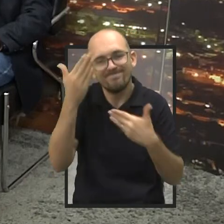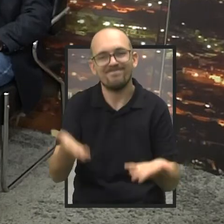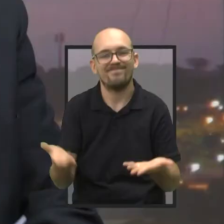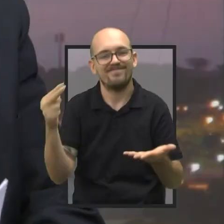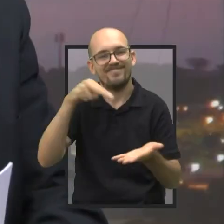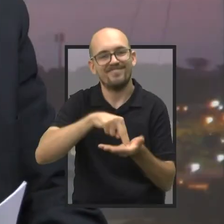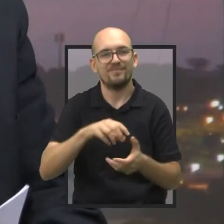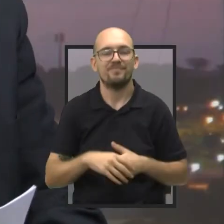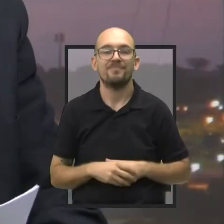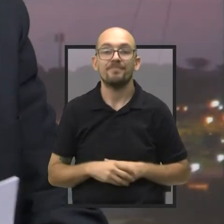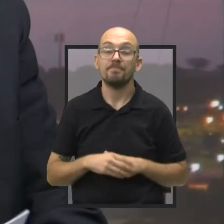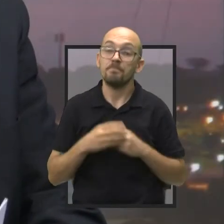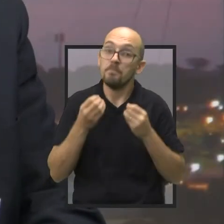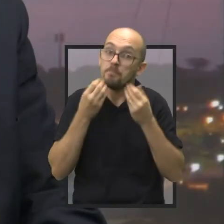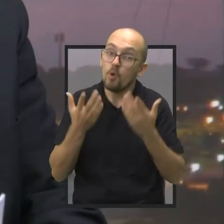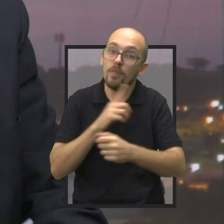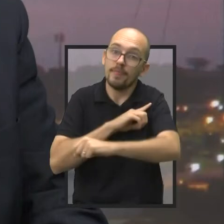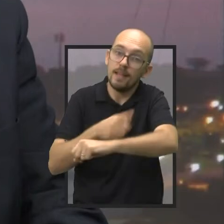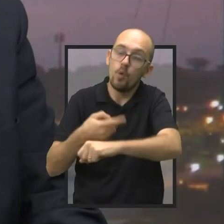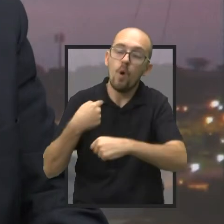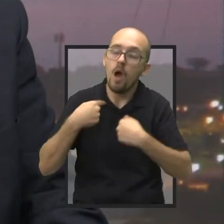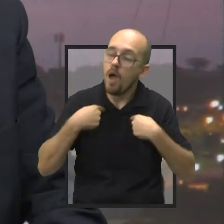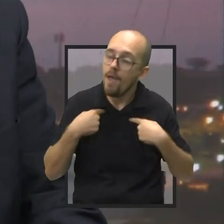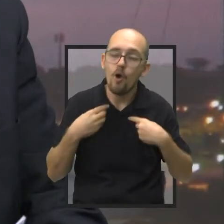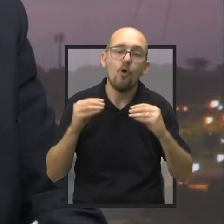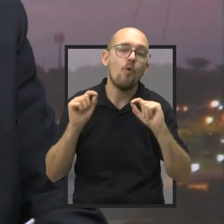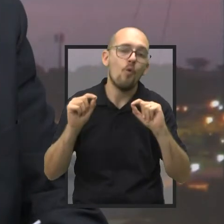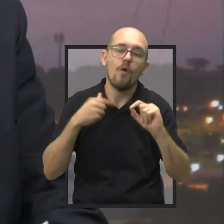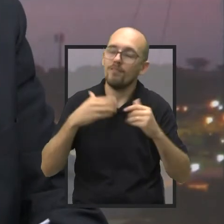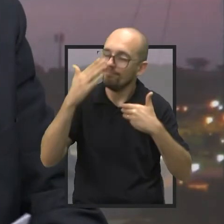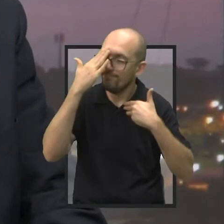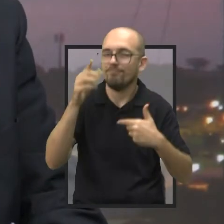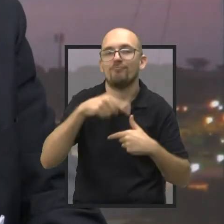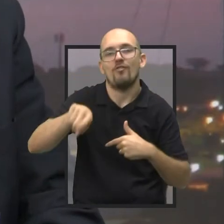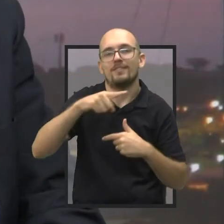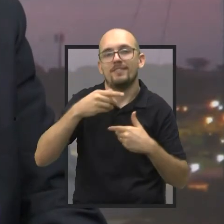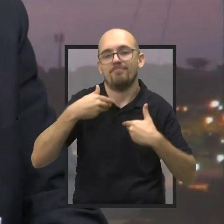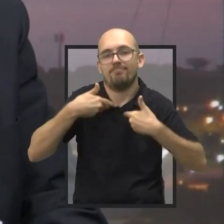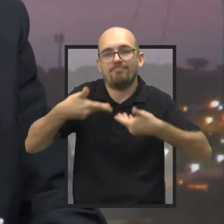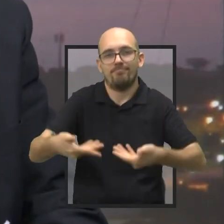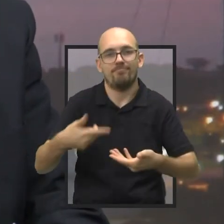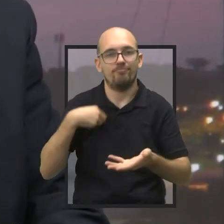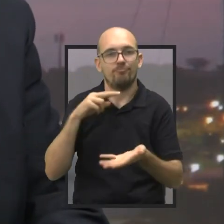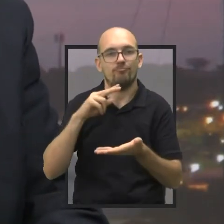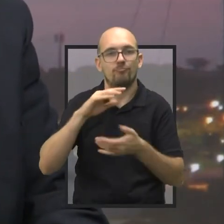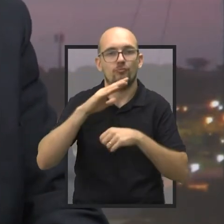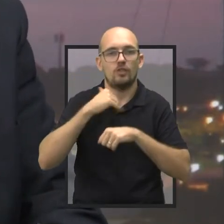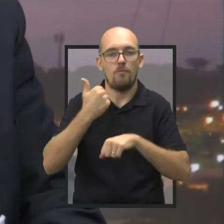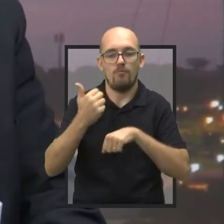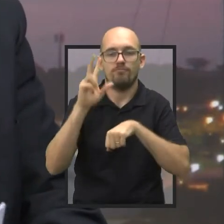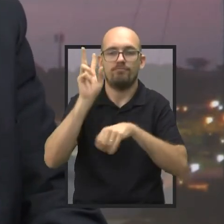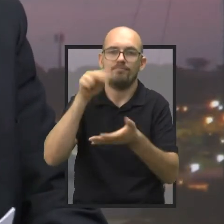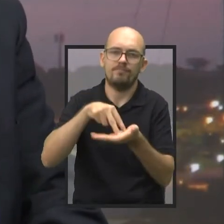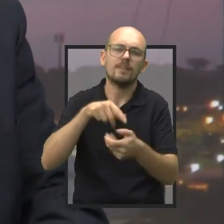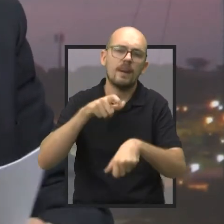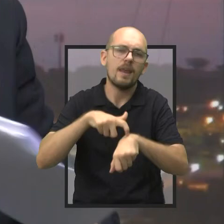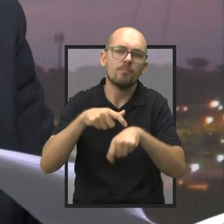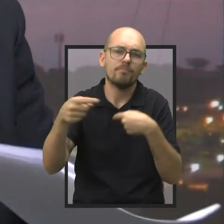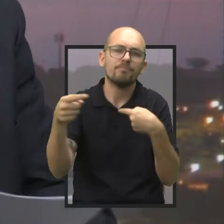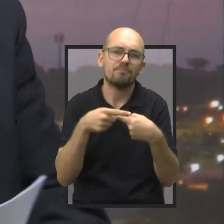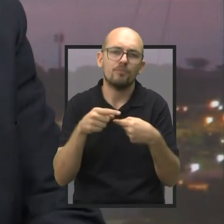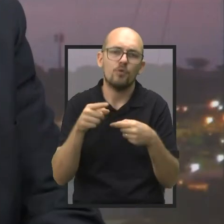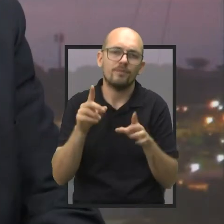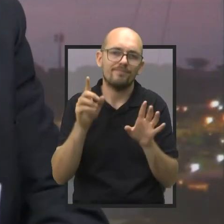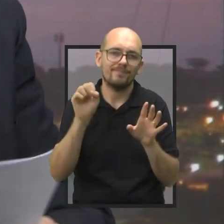Muito obrigado. Bom, Danilo, eu que agradeço, né, a oportunidade de estar aqui. Nosso tempo foi curto, né? Espero